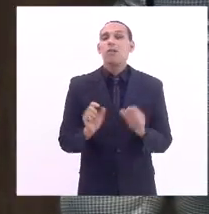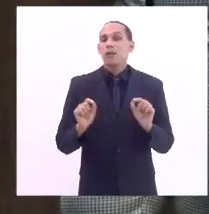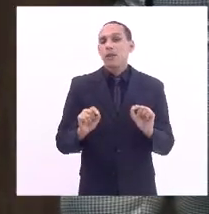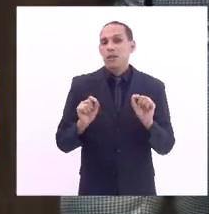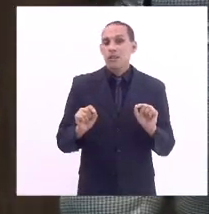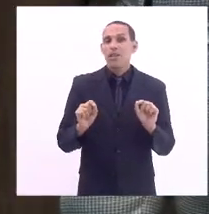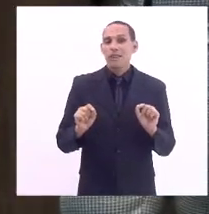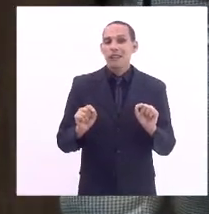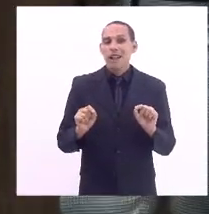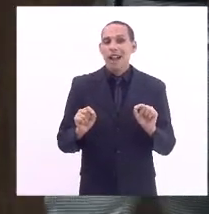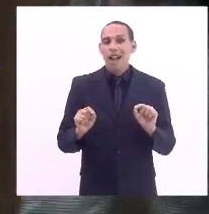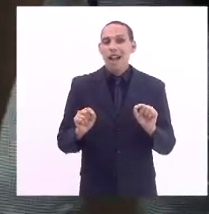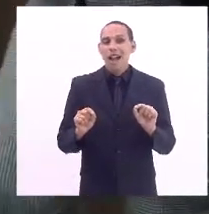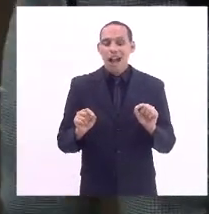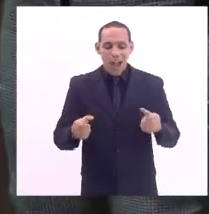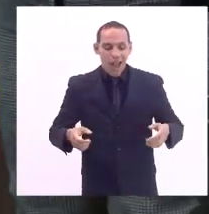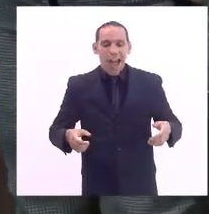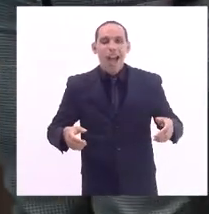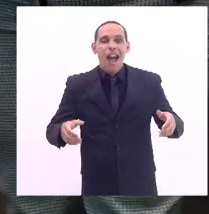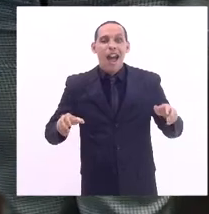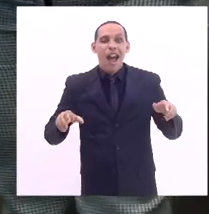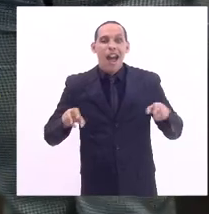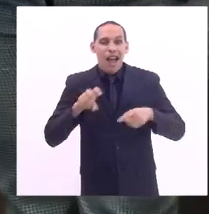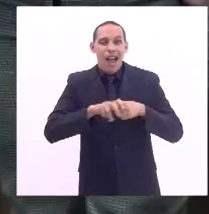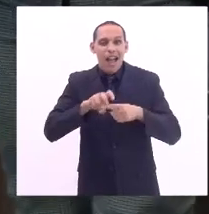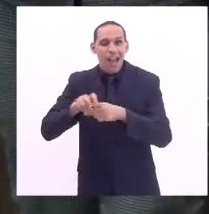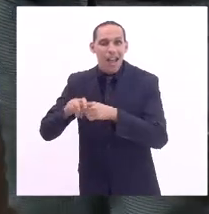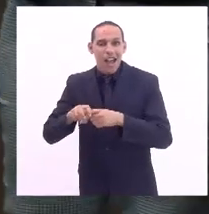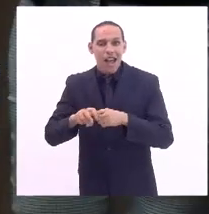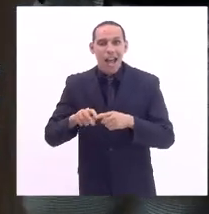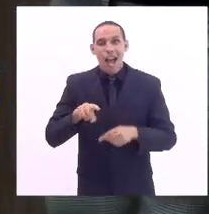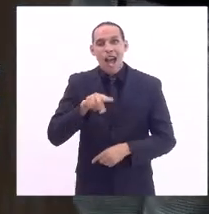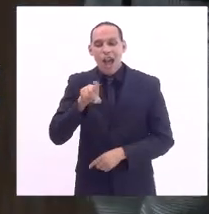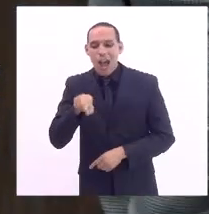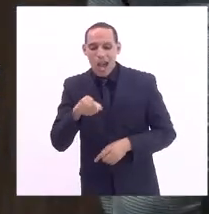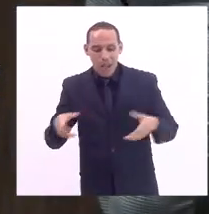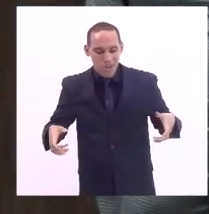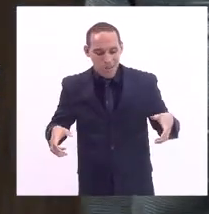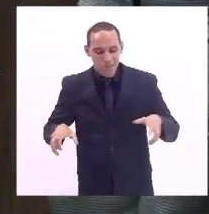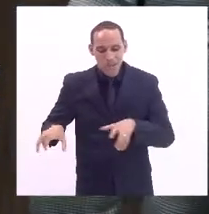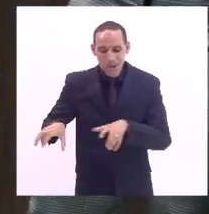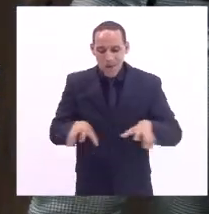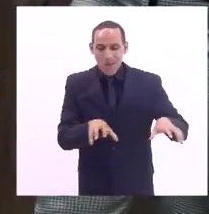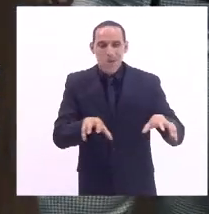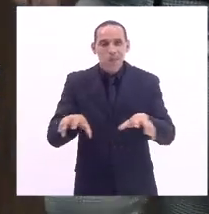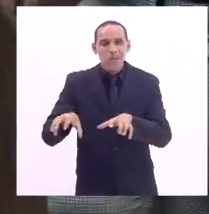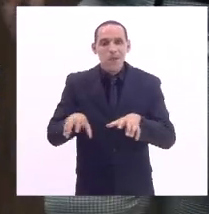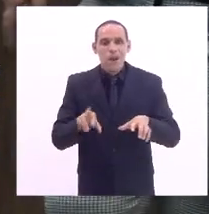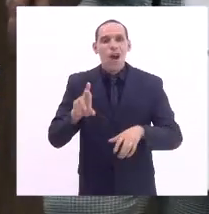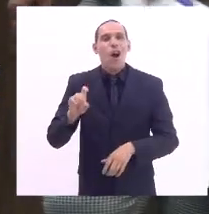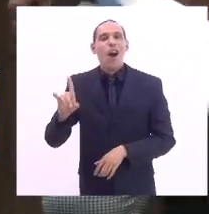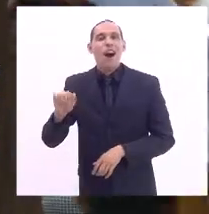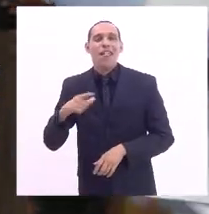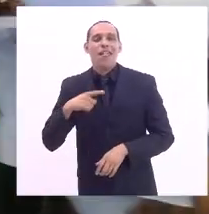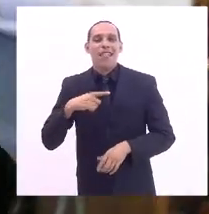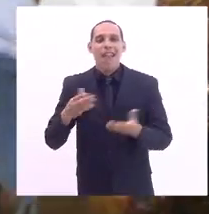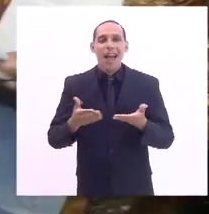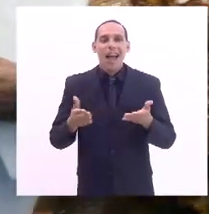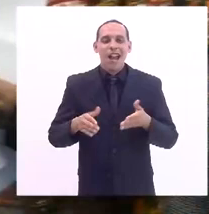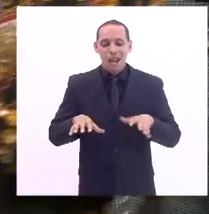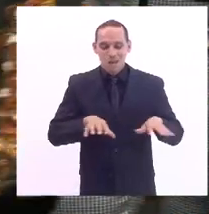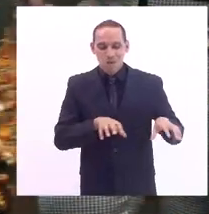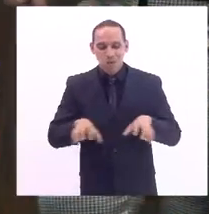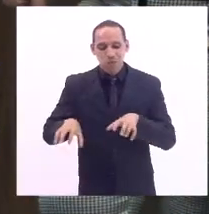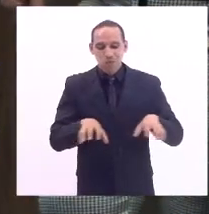das rodinhas nas cadeiras aqui do plenário. Facilitou muito, ficou melhor,